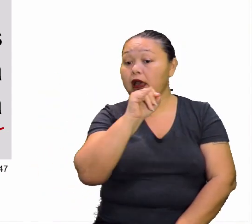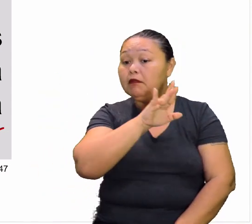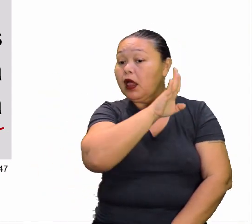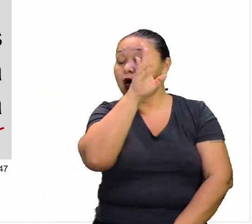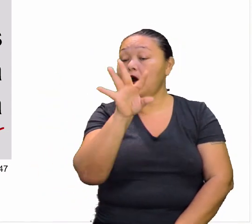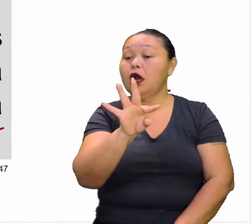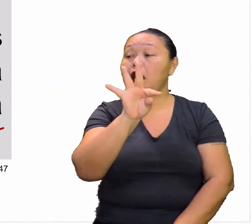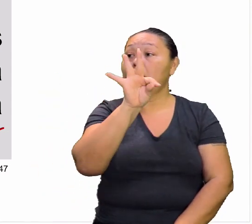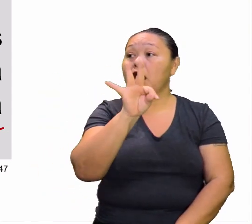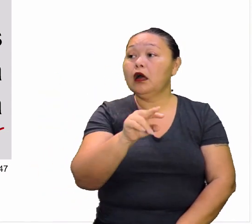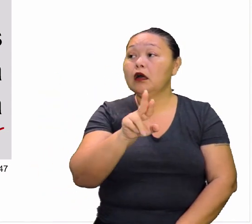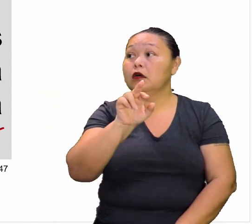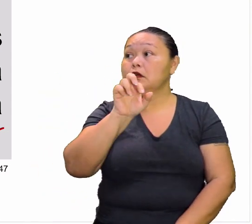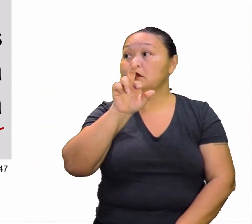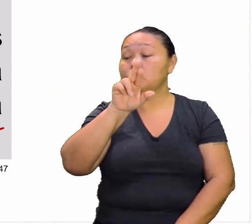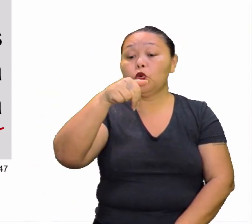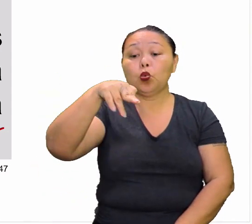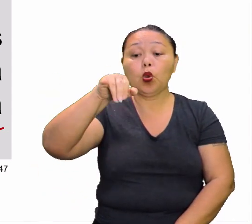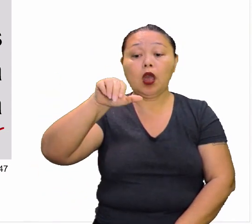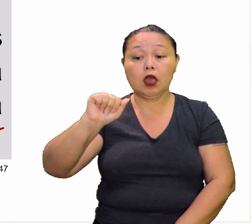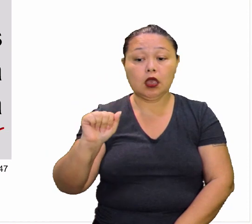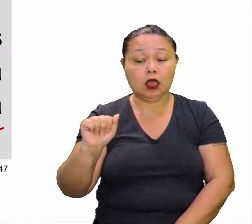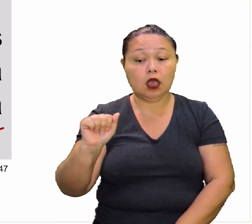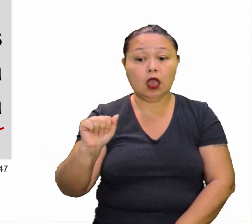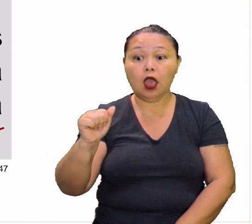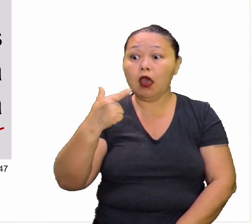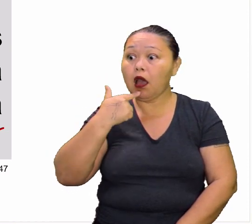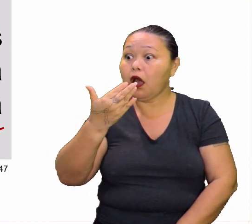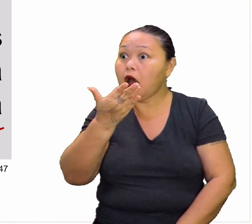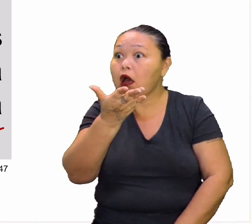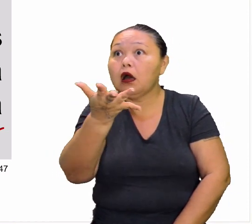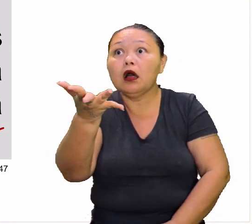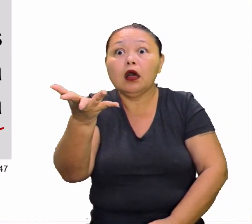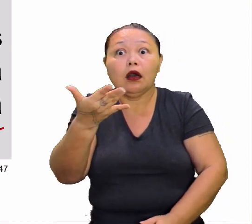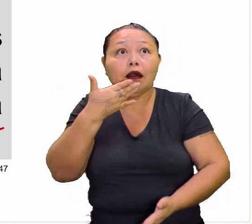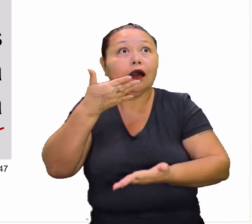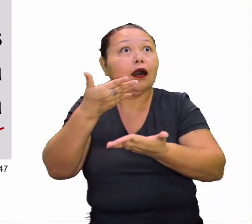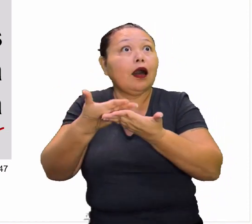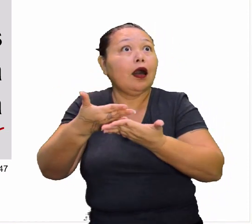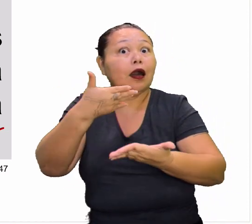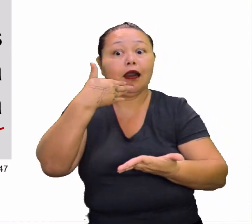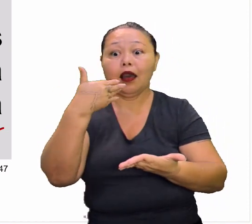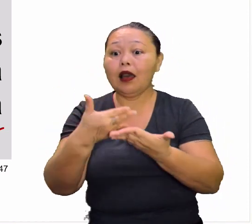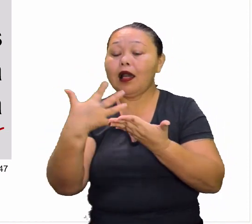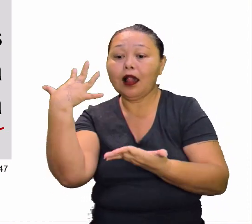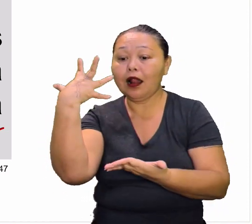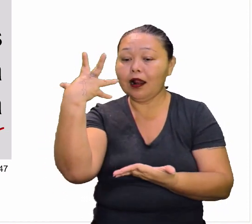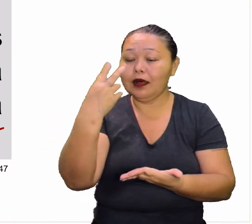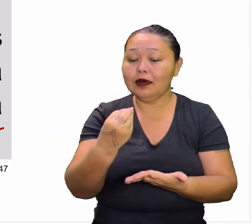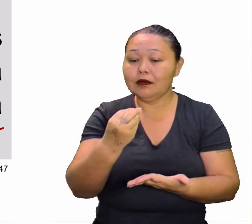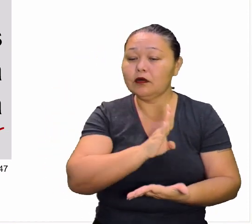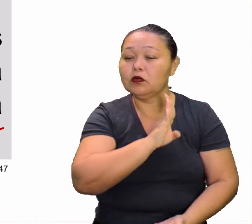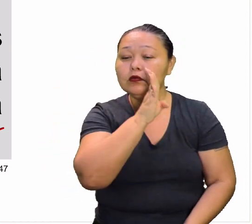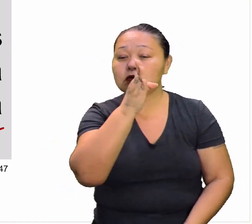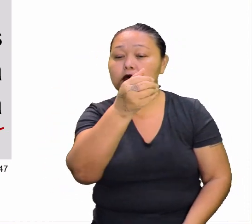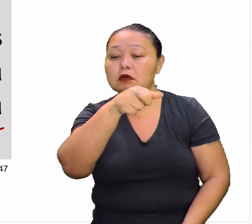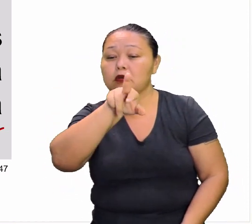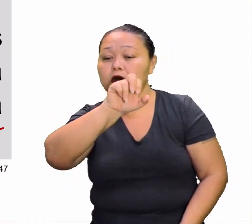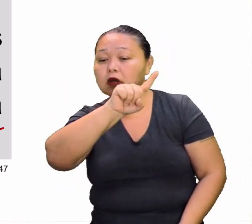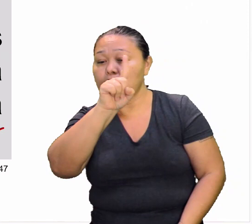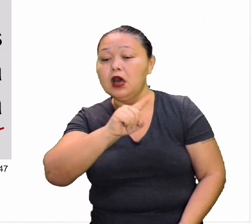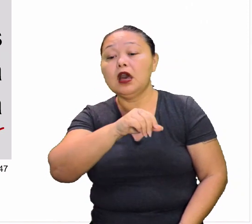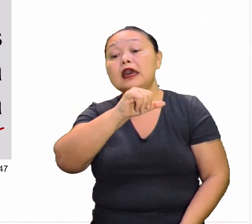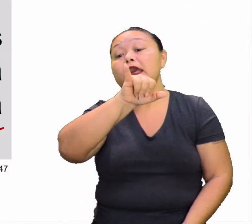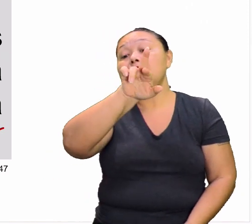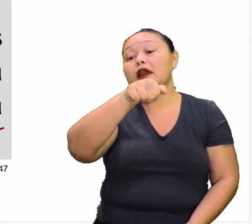exemplo. Você vai visitar a Turquia, você fica maravilhado, bicho. É muito bonito. Você vai para o Irã, você vai